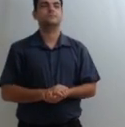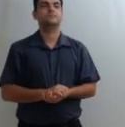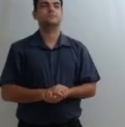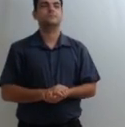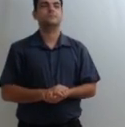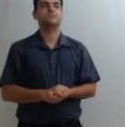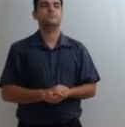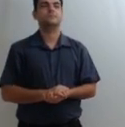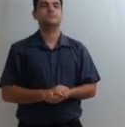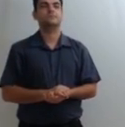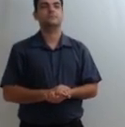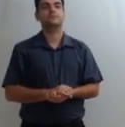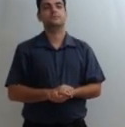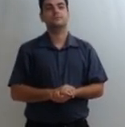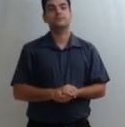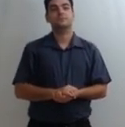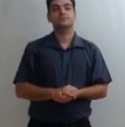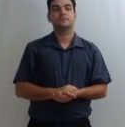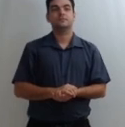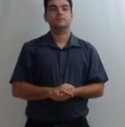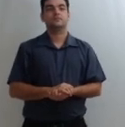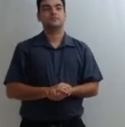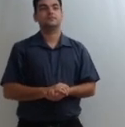Relatoria do ministro Sebastião Reis,